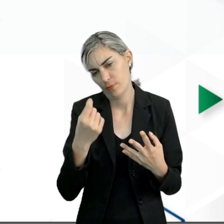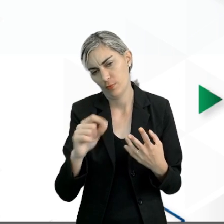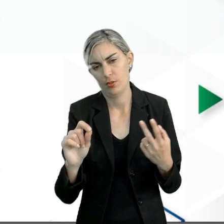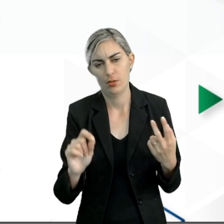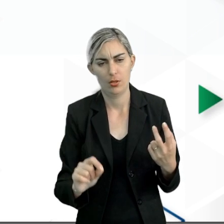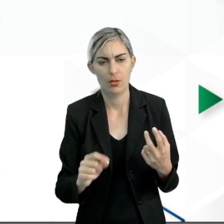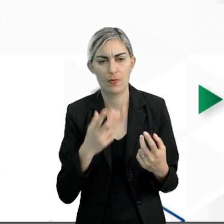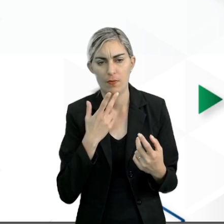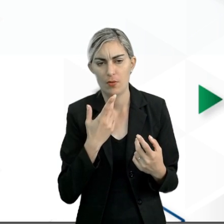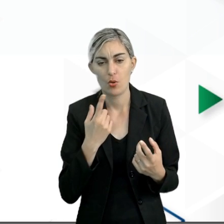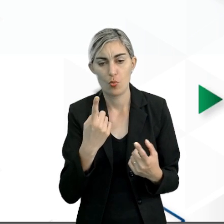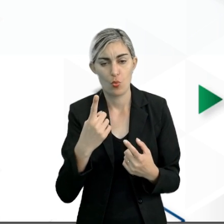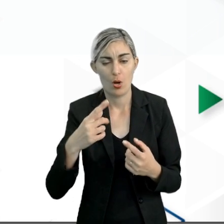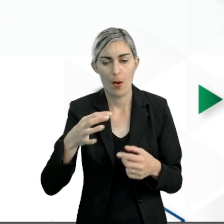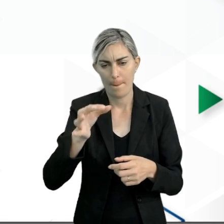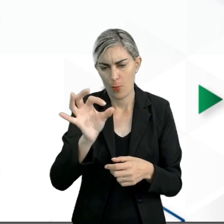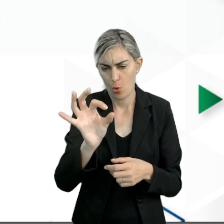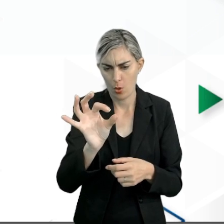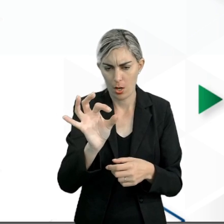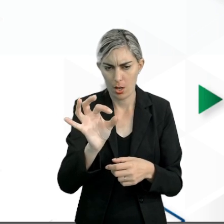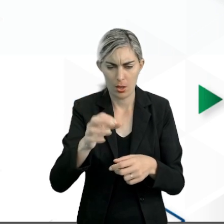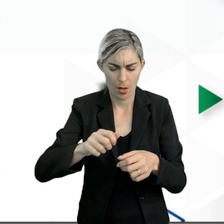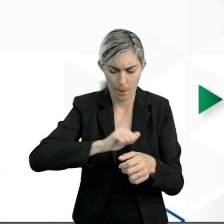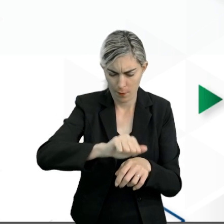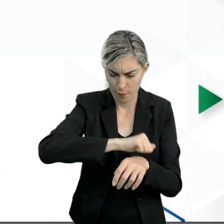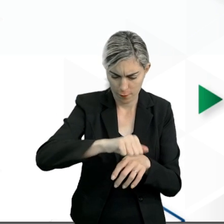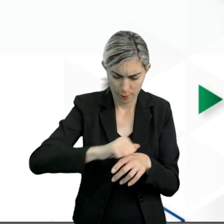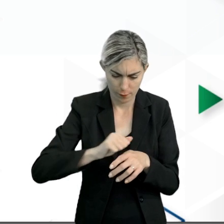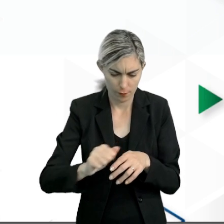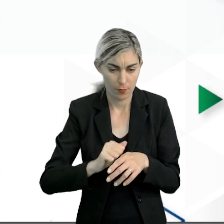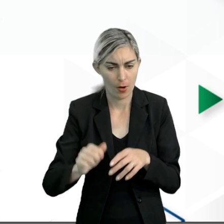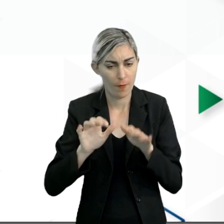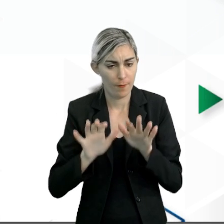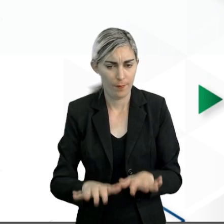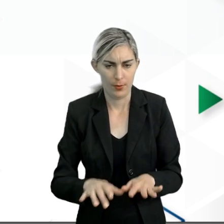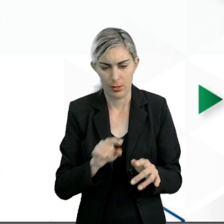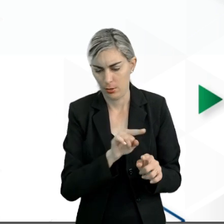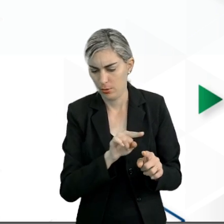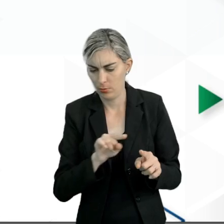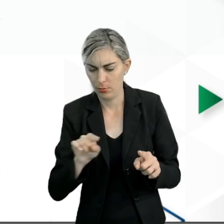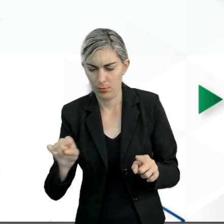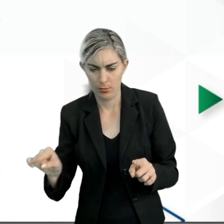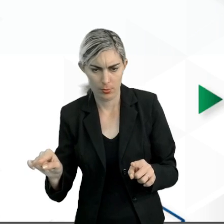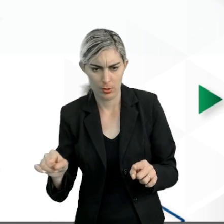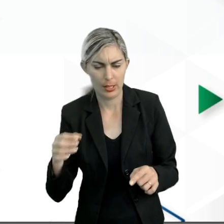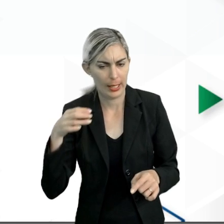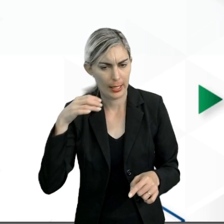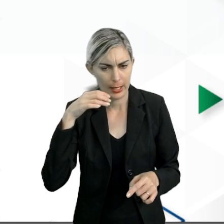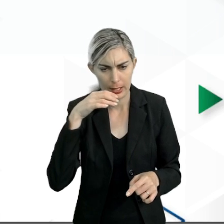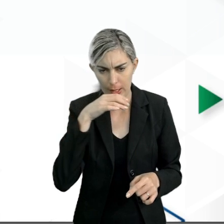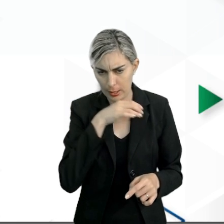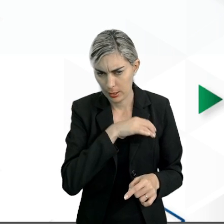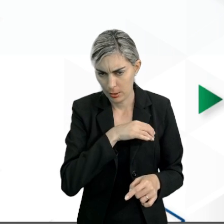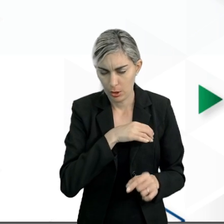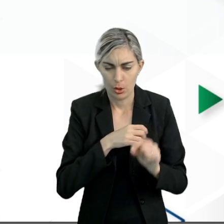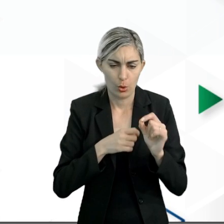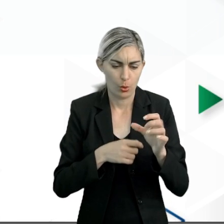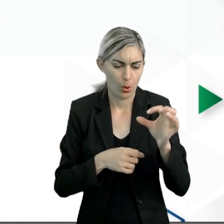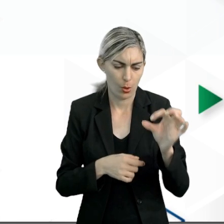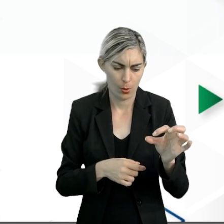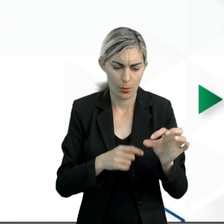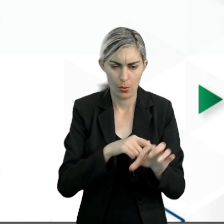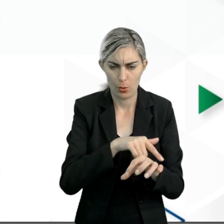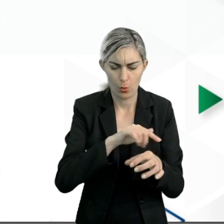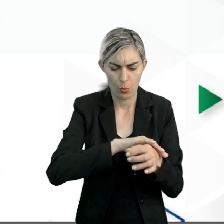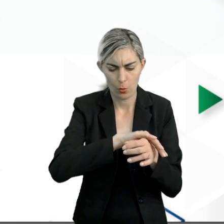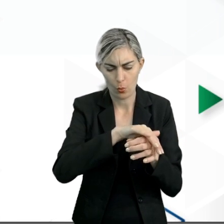diz uma moeda bem polida ela fica aí tem um traço quente do que uma moeda